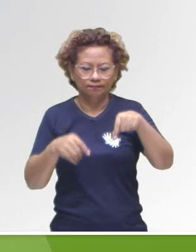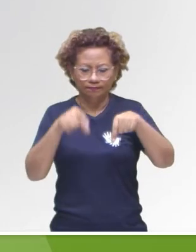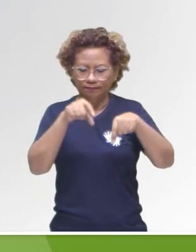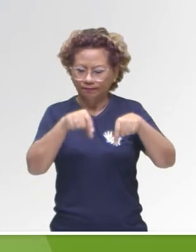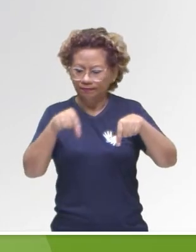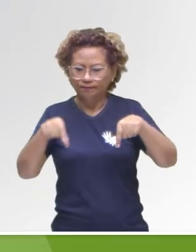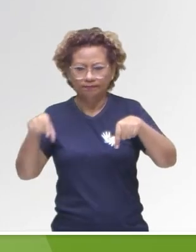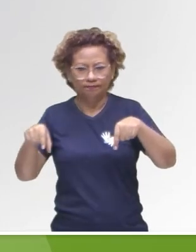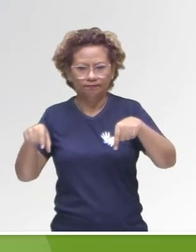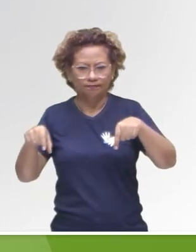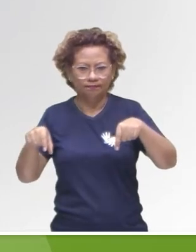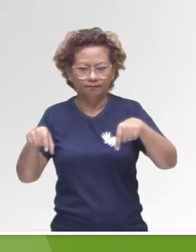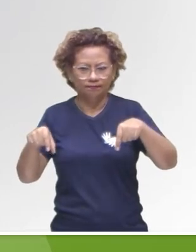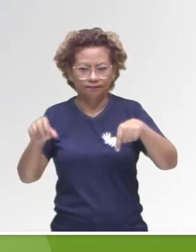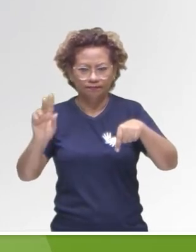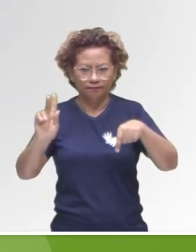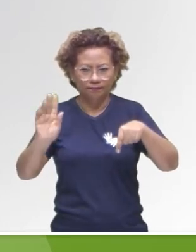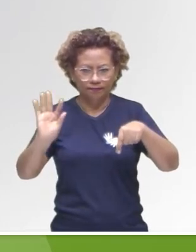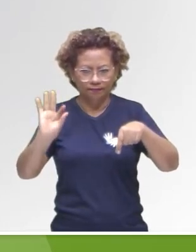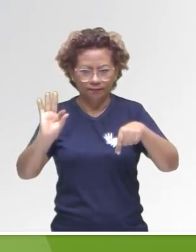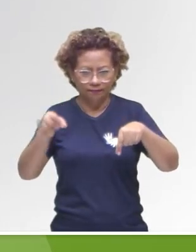série. Certo, pessoal?